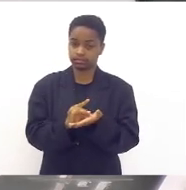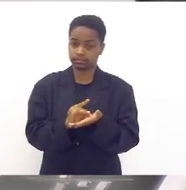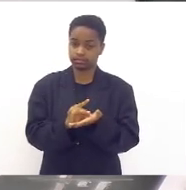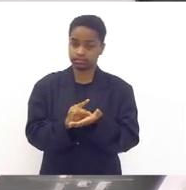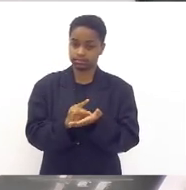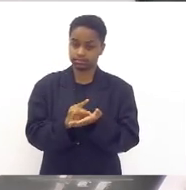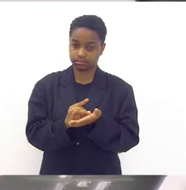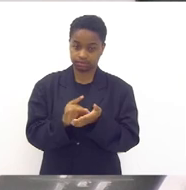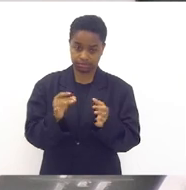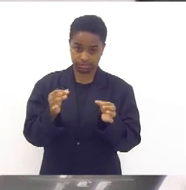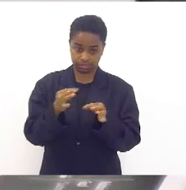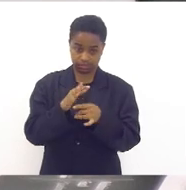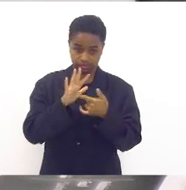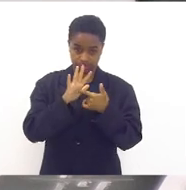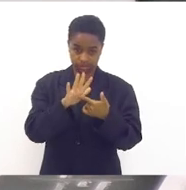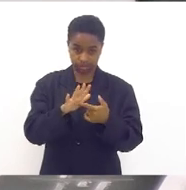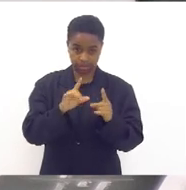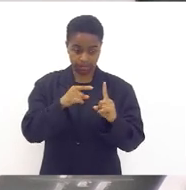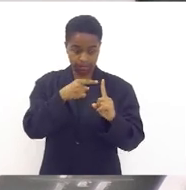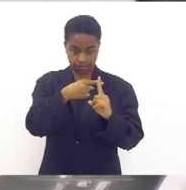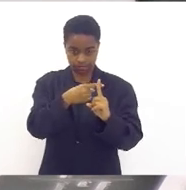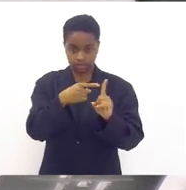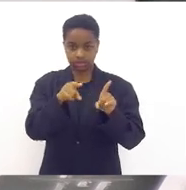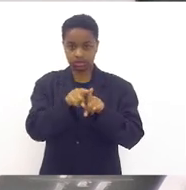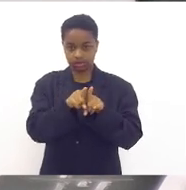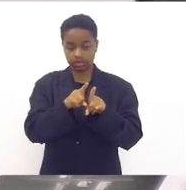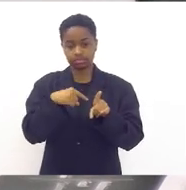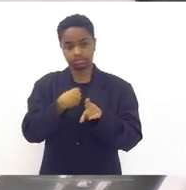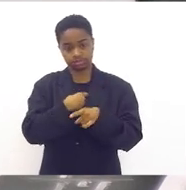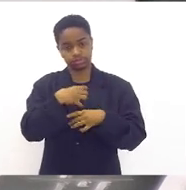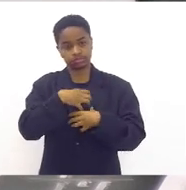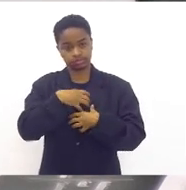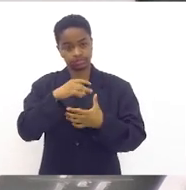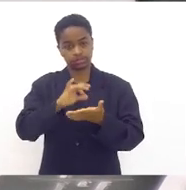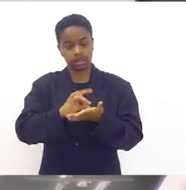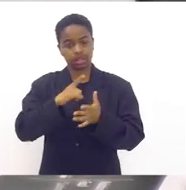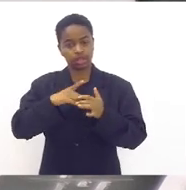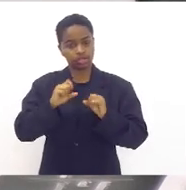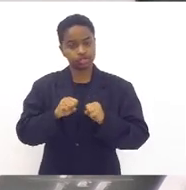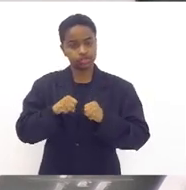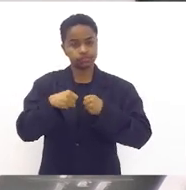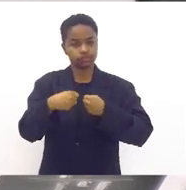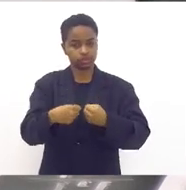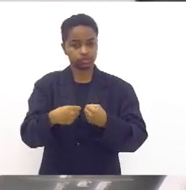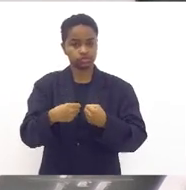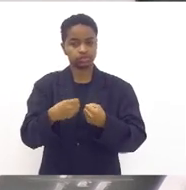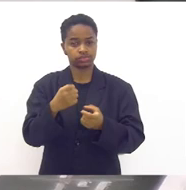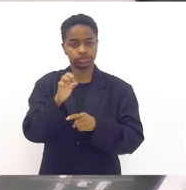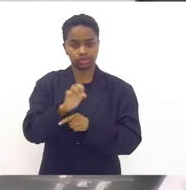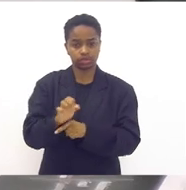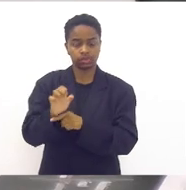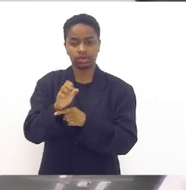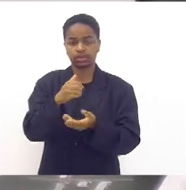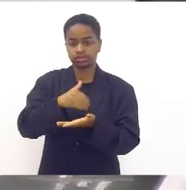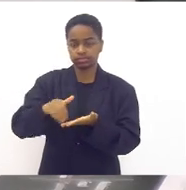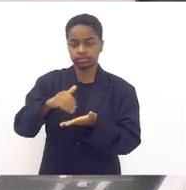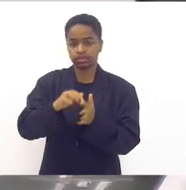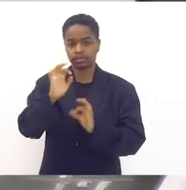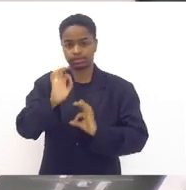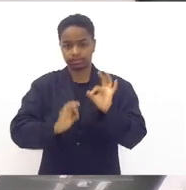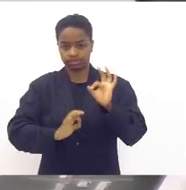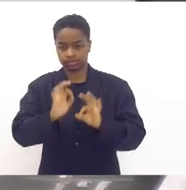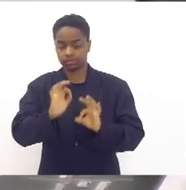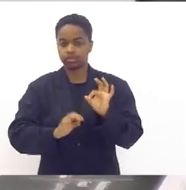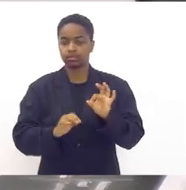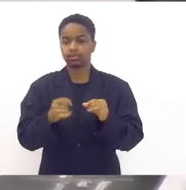feita essa referência positiva, e a gente sente o esforço de gestão fiscal do Estado, tanto pela Secretaria de Planejamento, que começou o